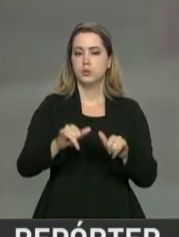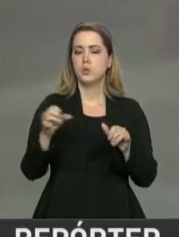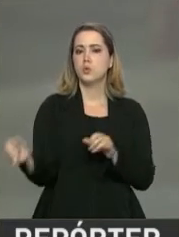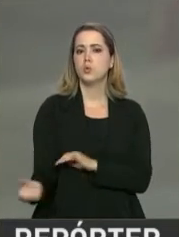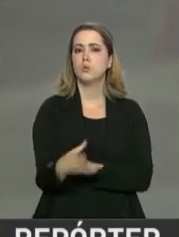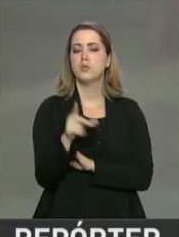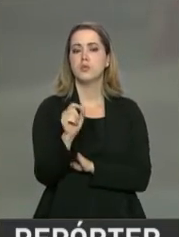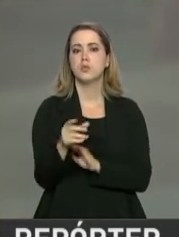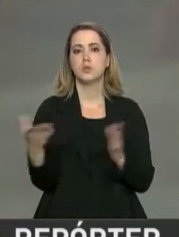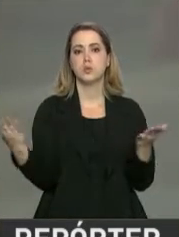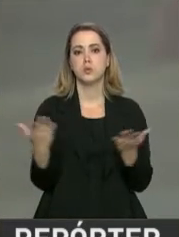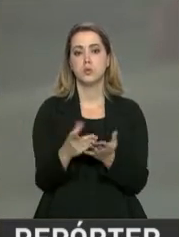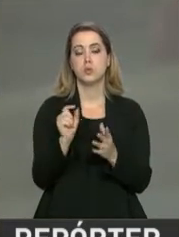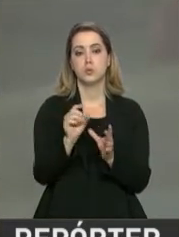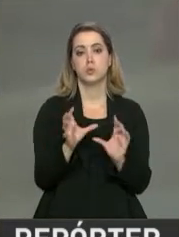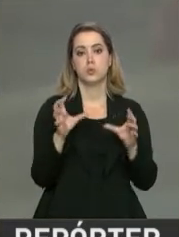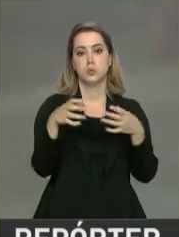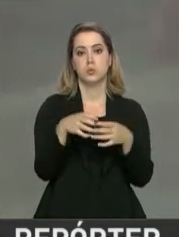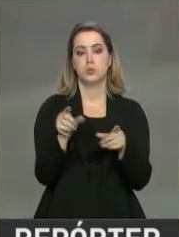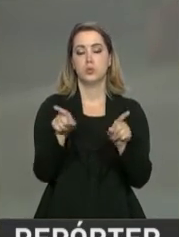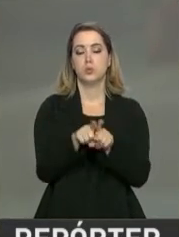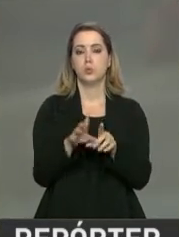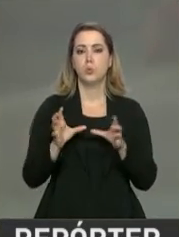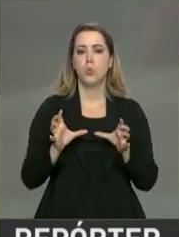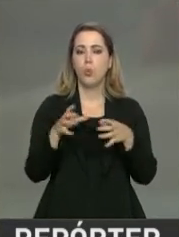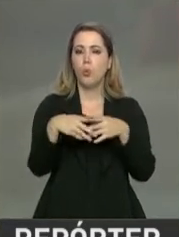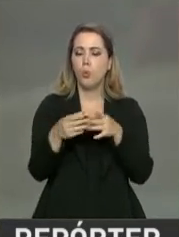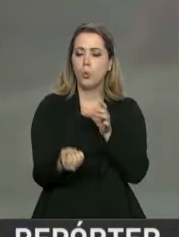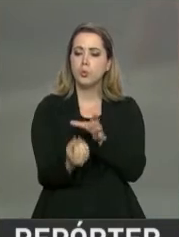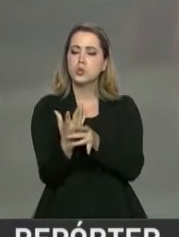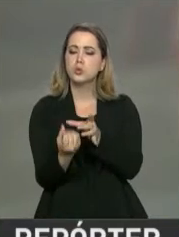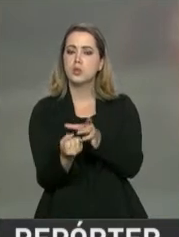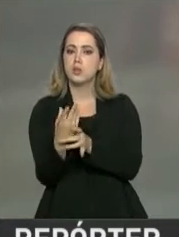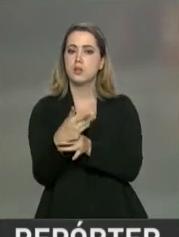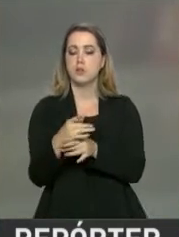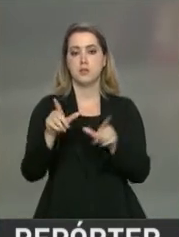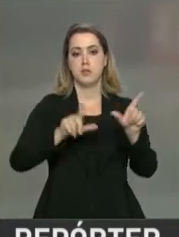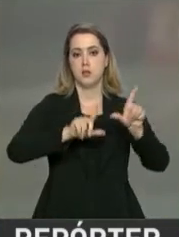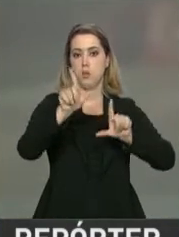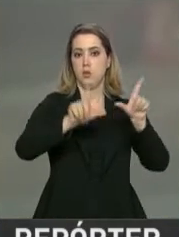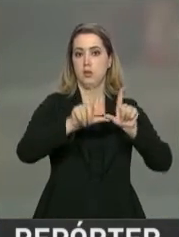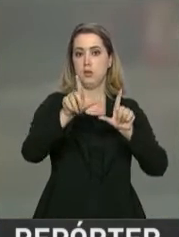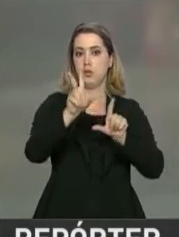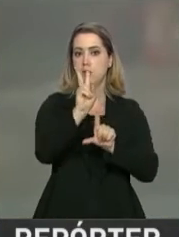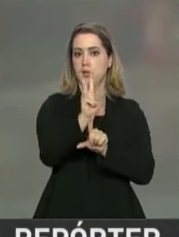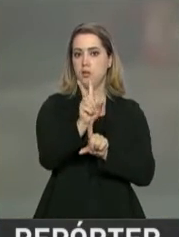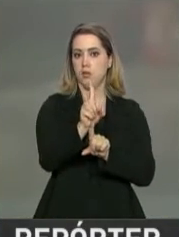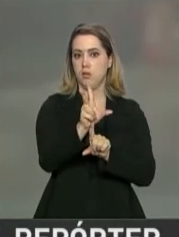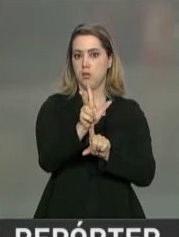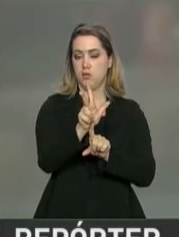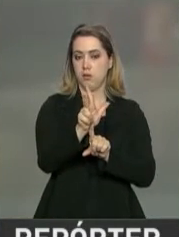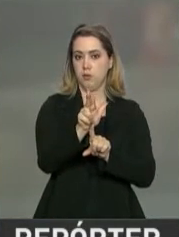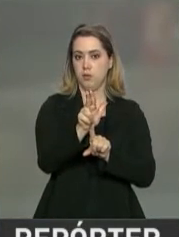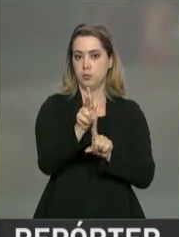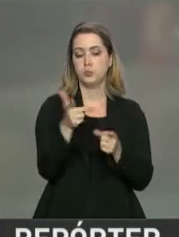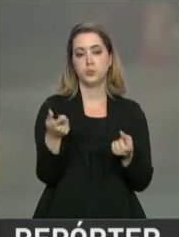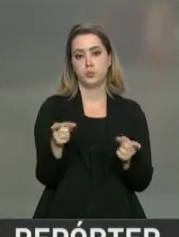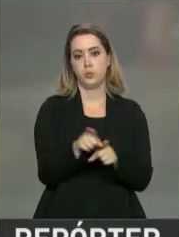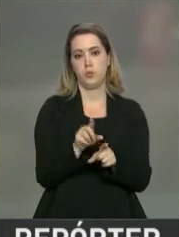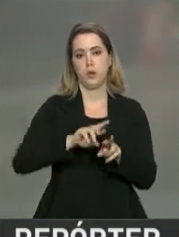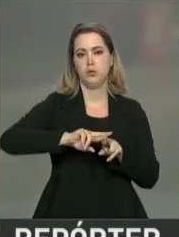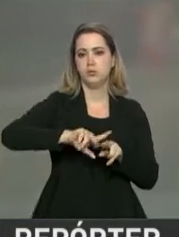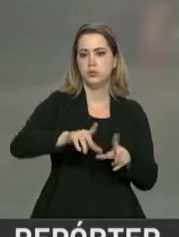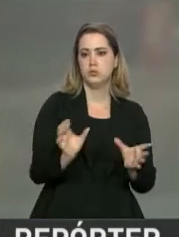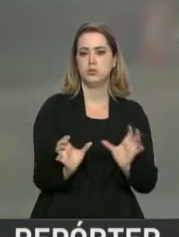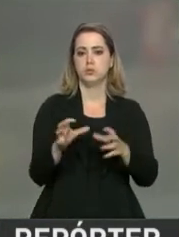tomada hoje pelo Grupo de Implantação da TV Digital, que é formado pelo Ministério, pela Anatel, por radiodifusoras e por empresas